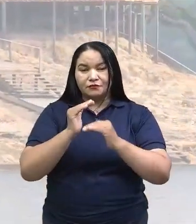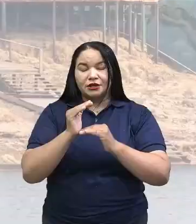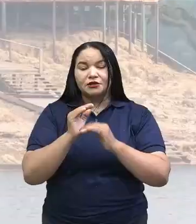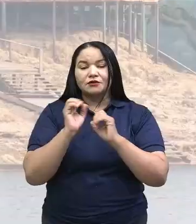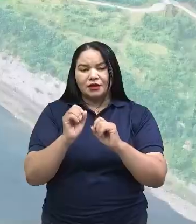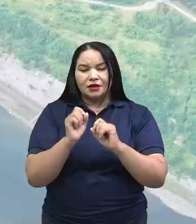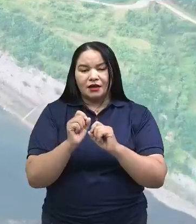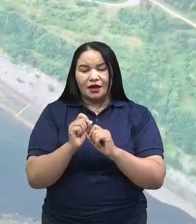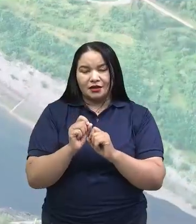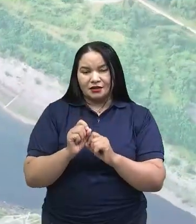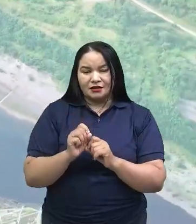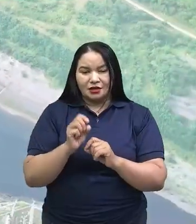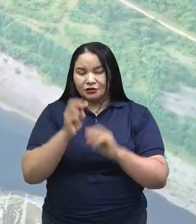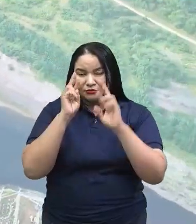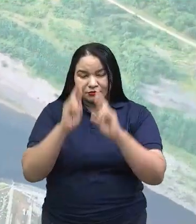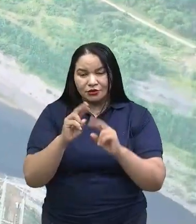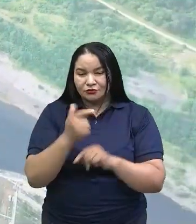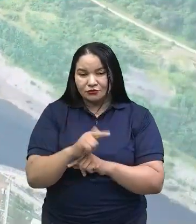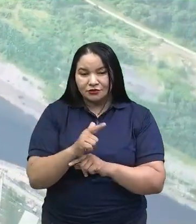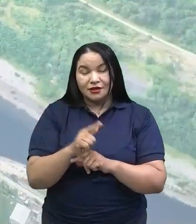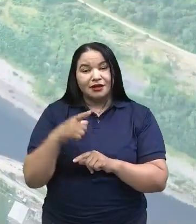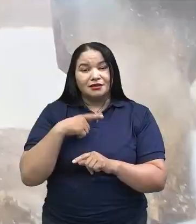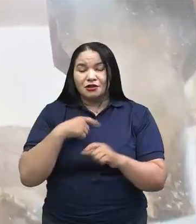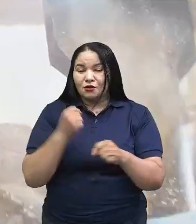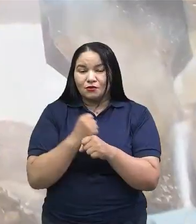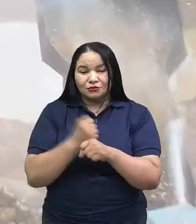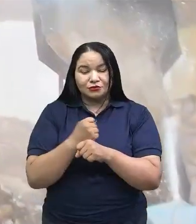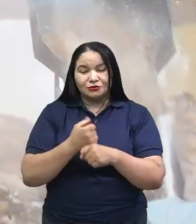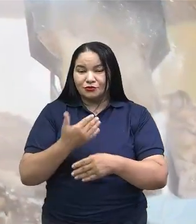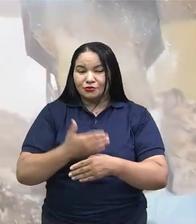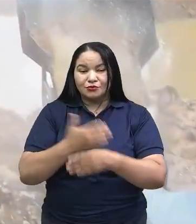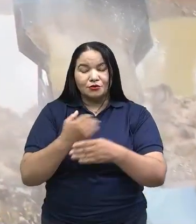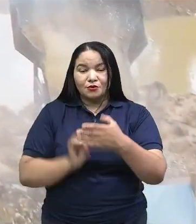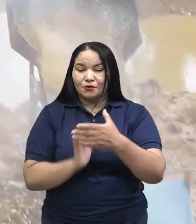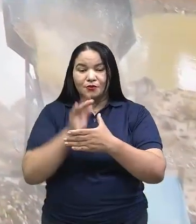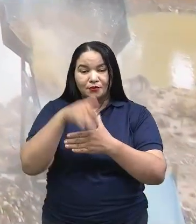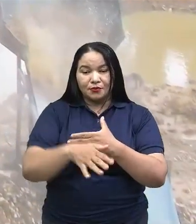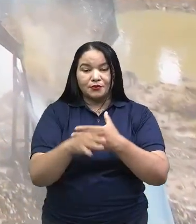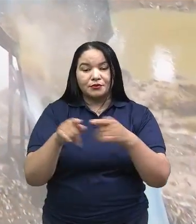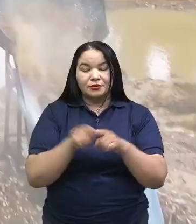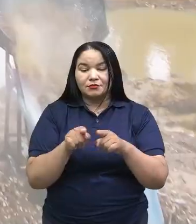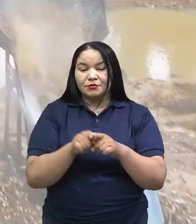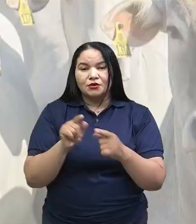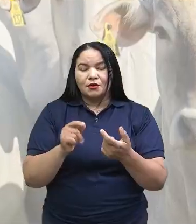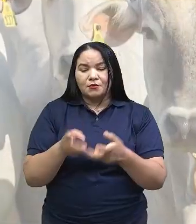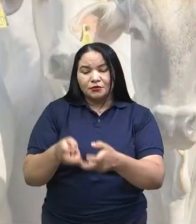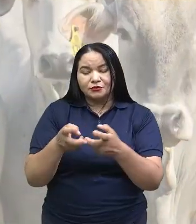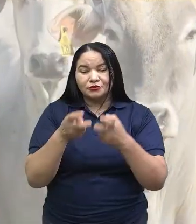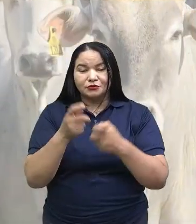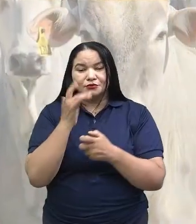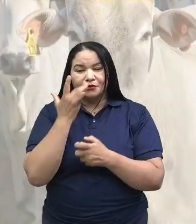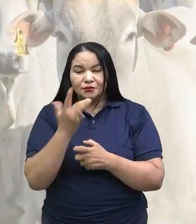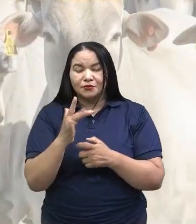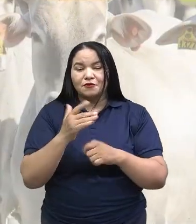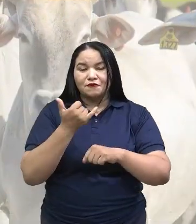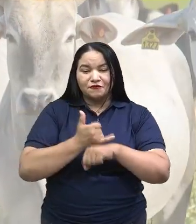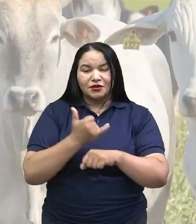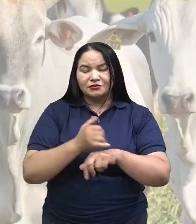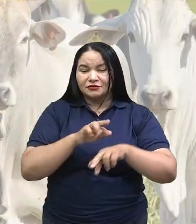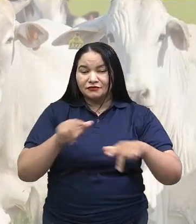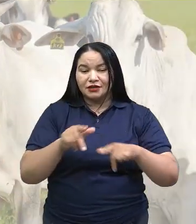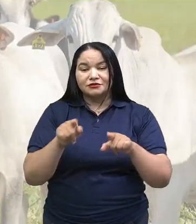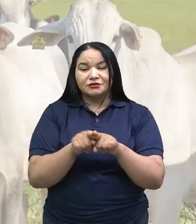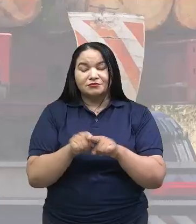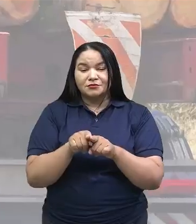essa riqueza. Hidrelétricas e barragens, mineração de ouro, ferro e cobre, agronegócio com